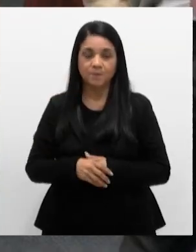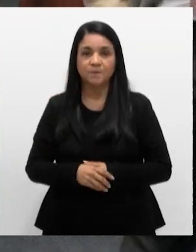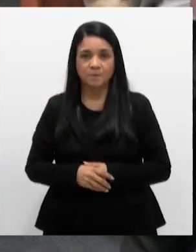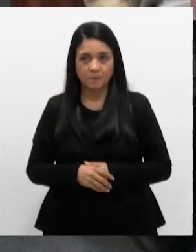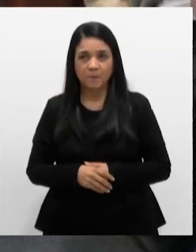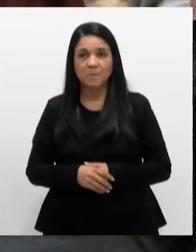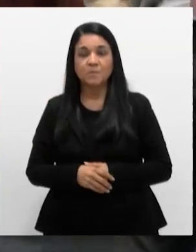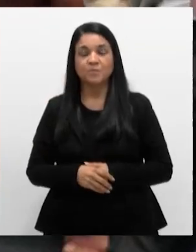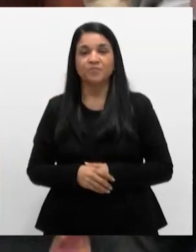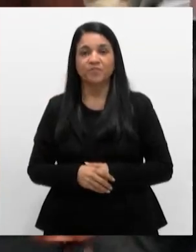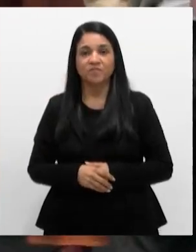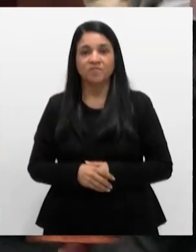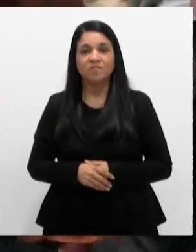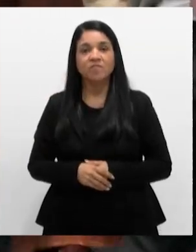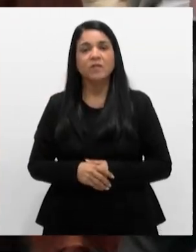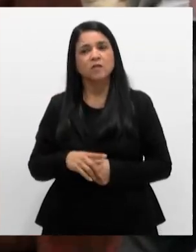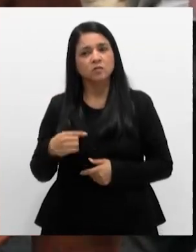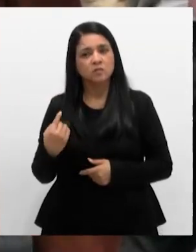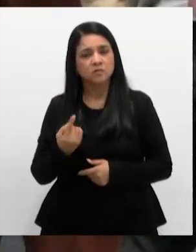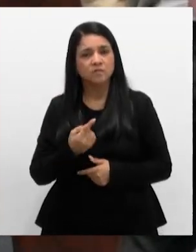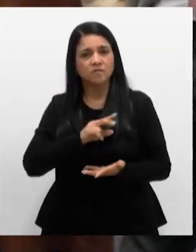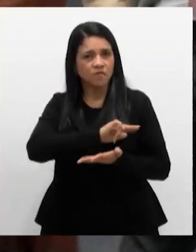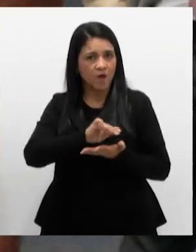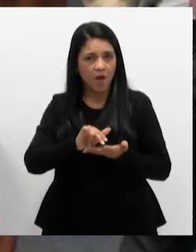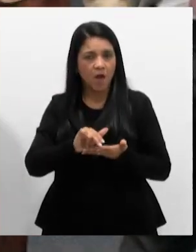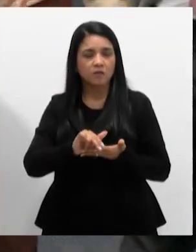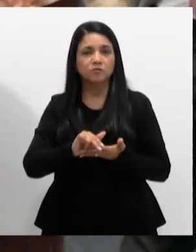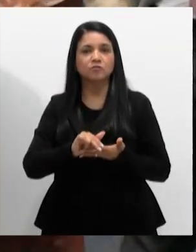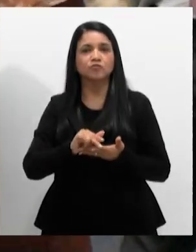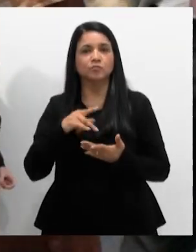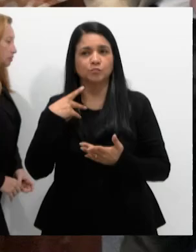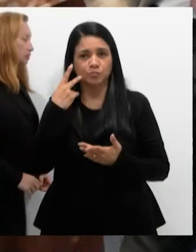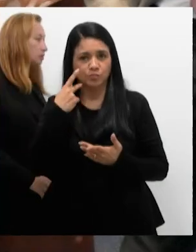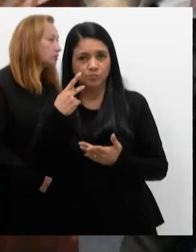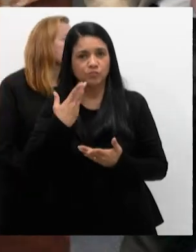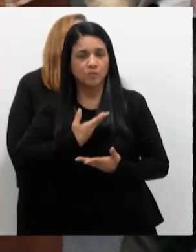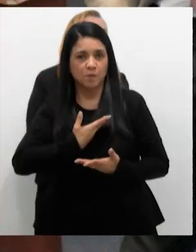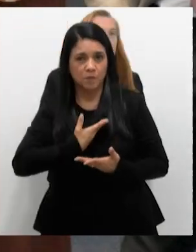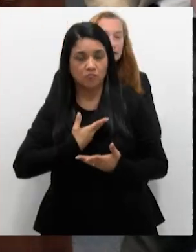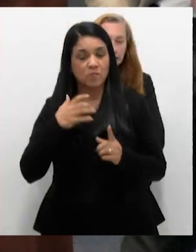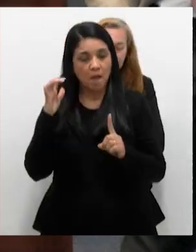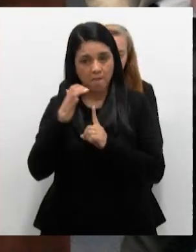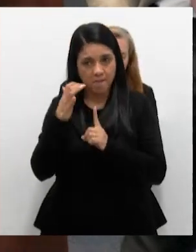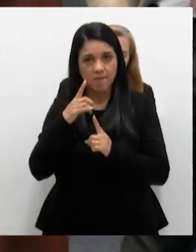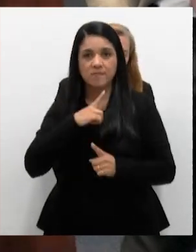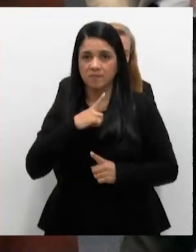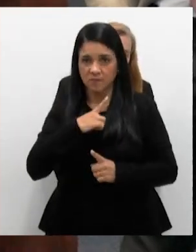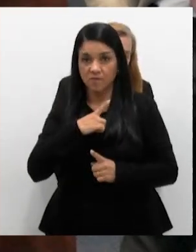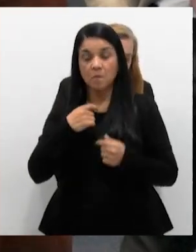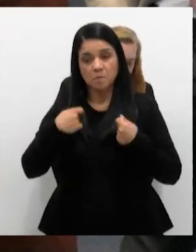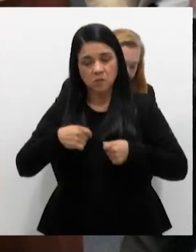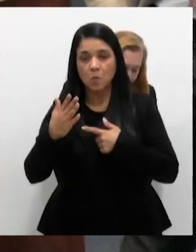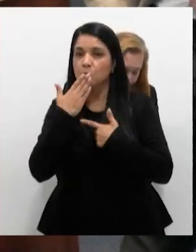disso, diversos nossos parlamentares já sofreram ameaças e precisaram demandar